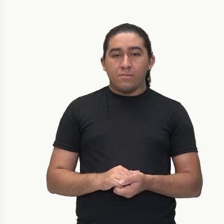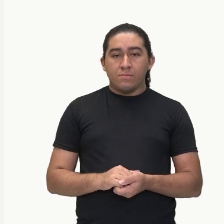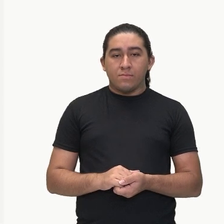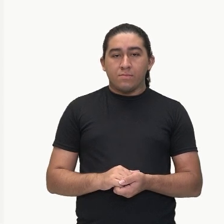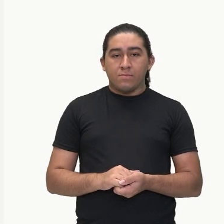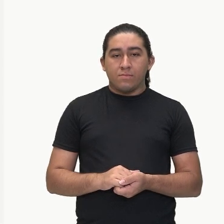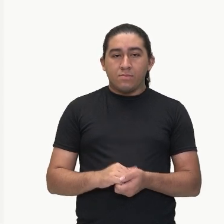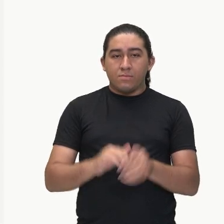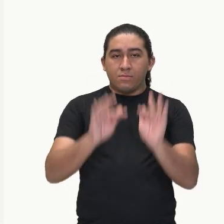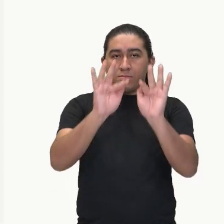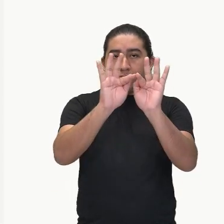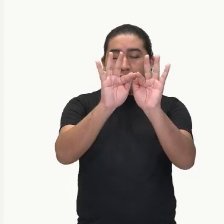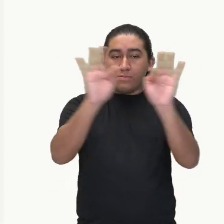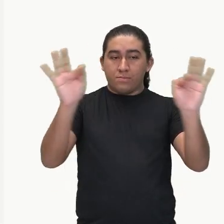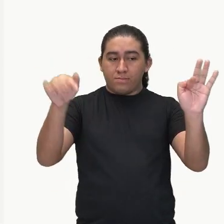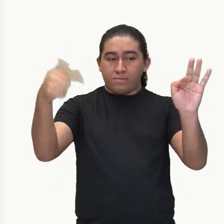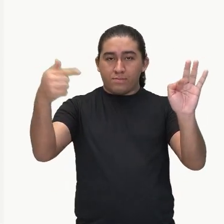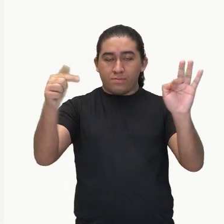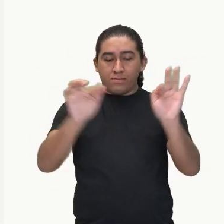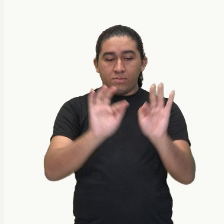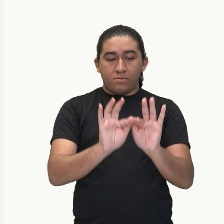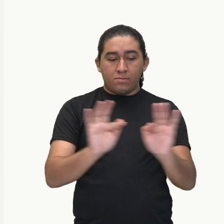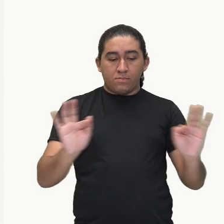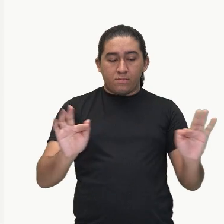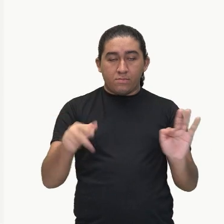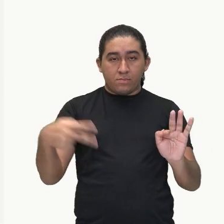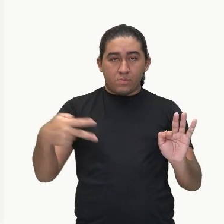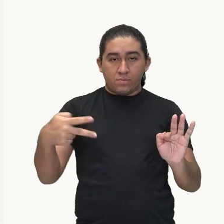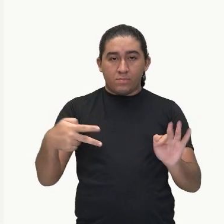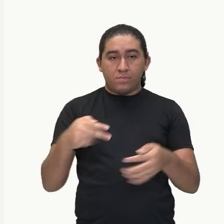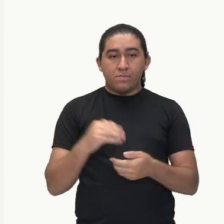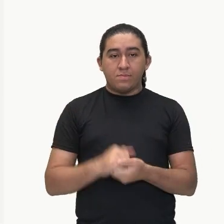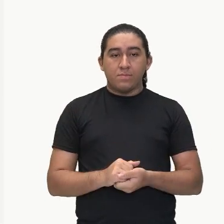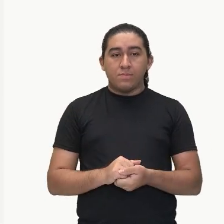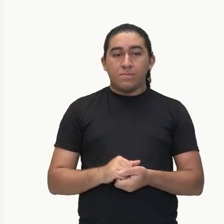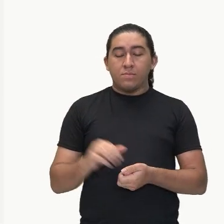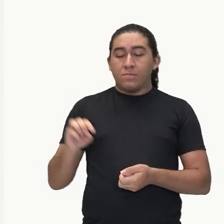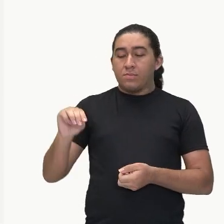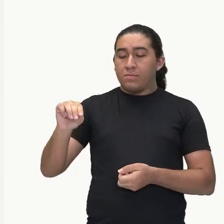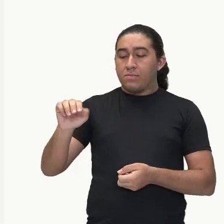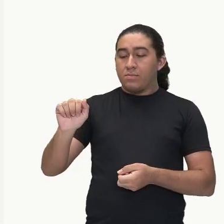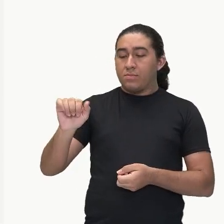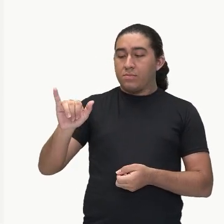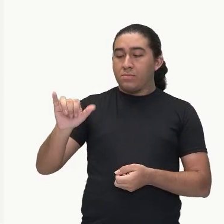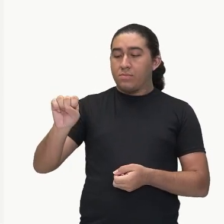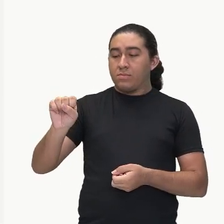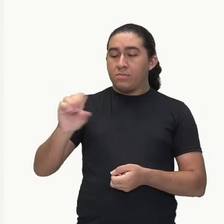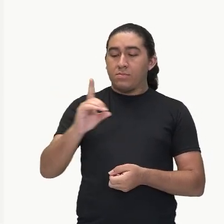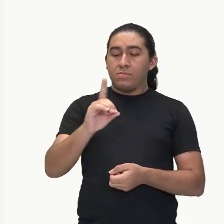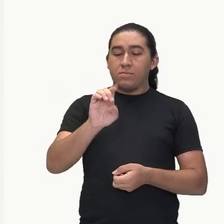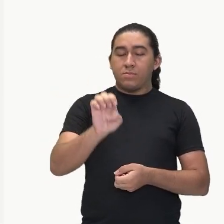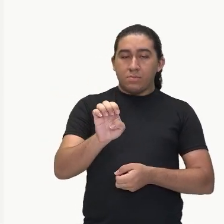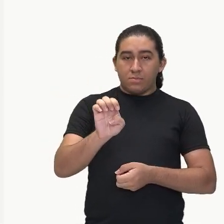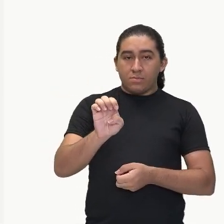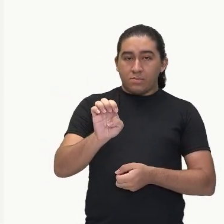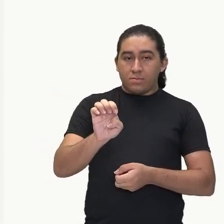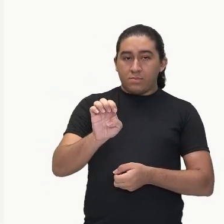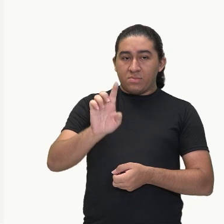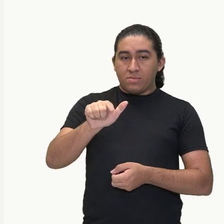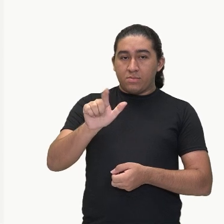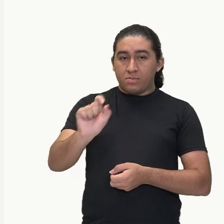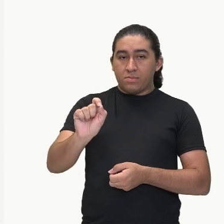se ajudaram. Porque eu tenho aqui mais de, né? Mais de é